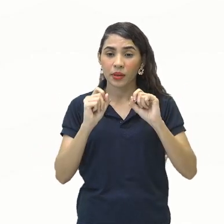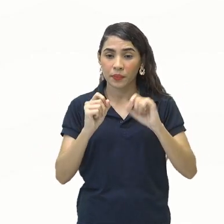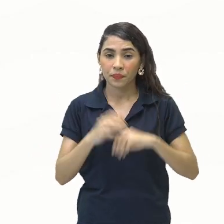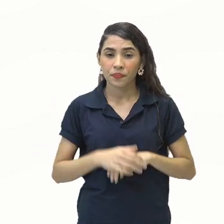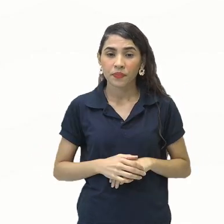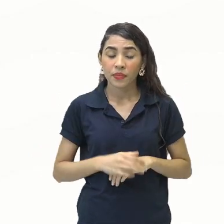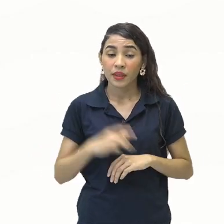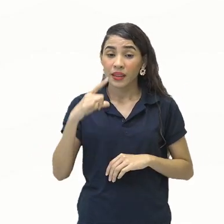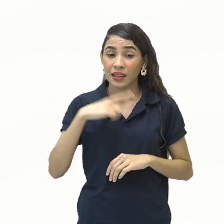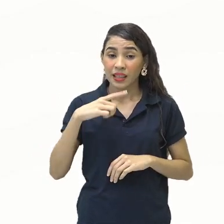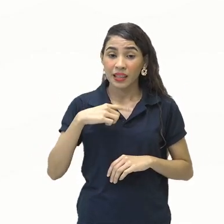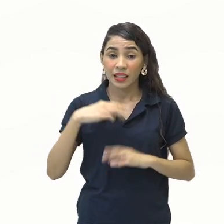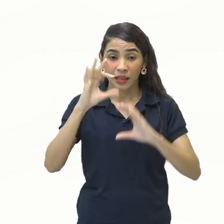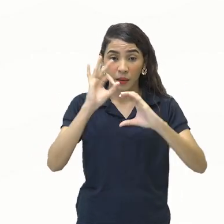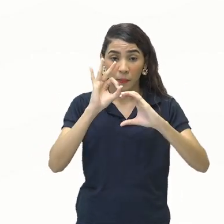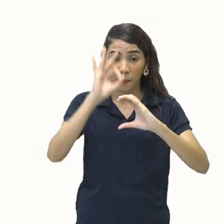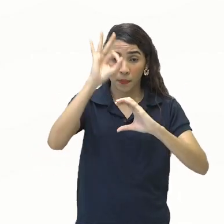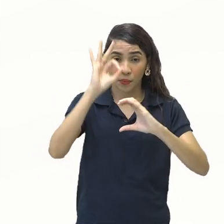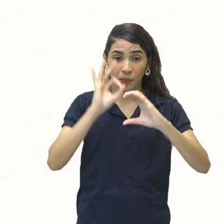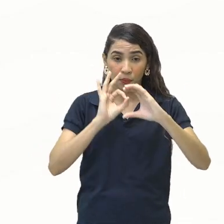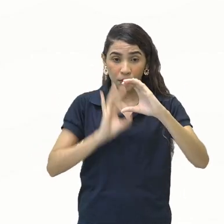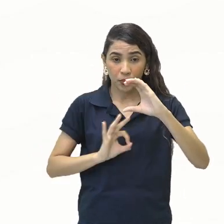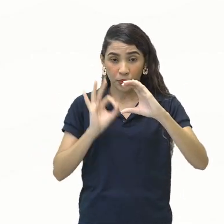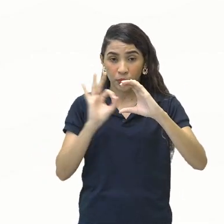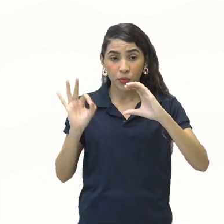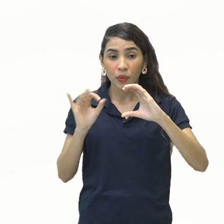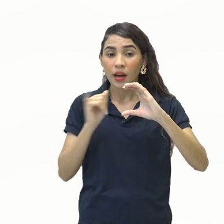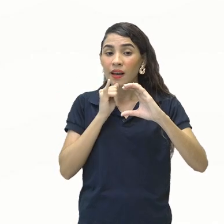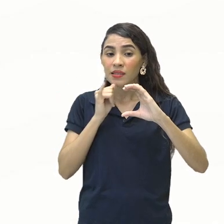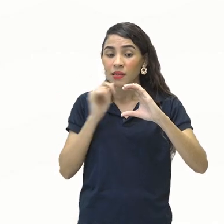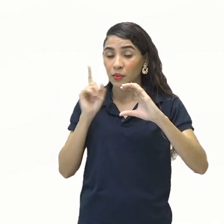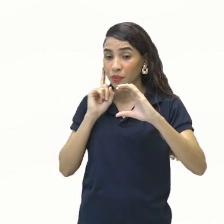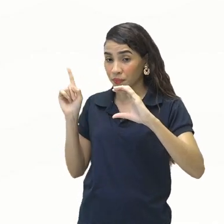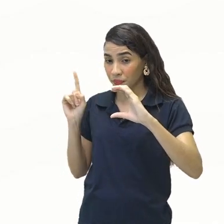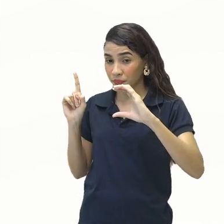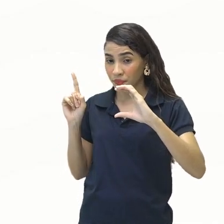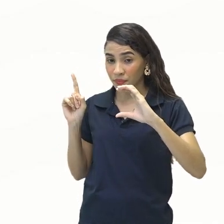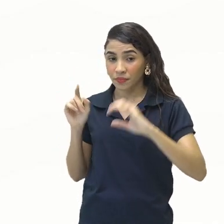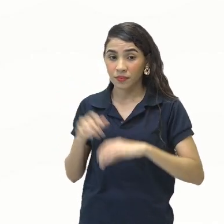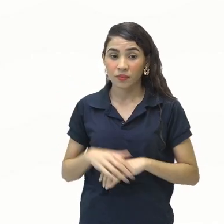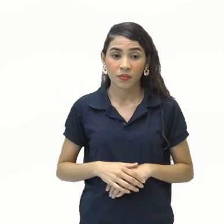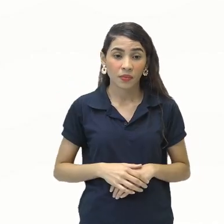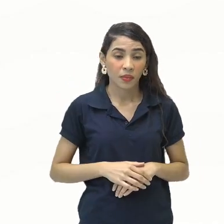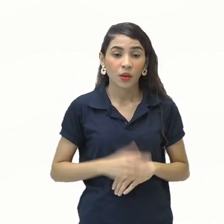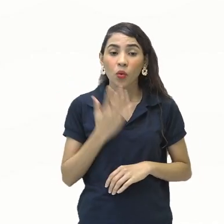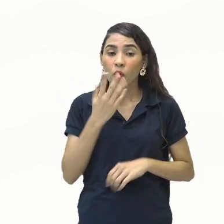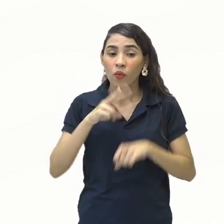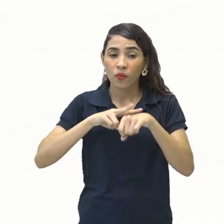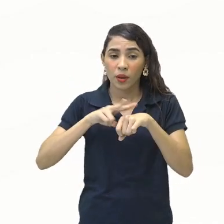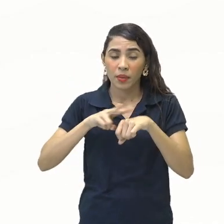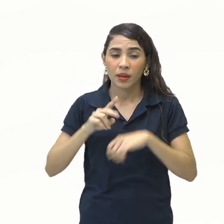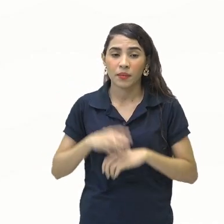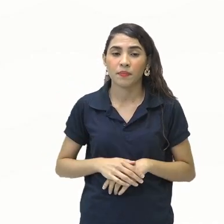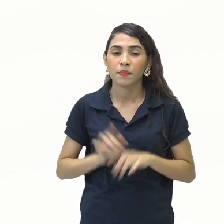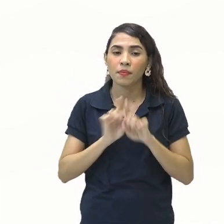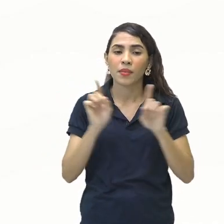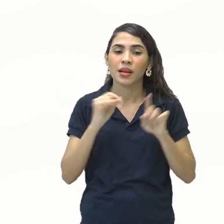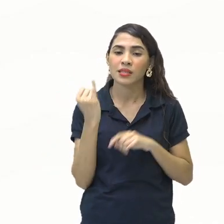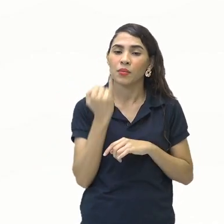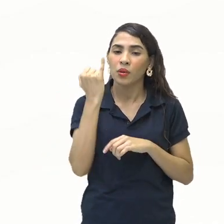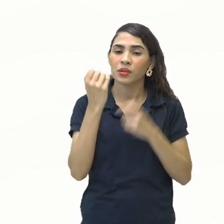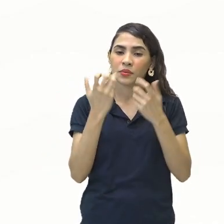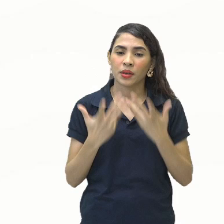Ter 3 traços. Então, precisaria ter esses 3, tá? Só que é importante dizer o